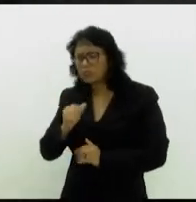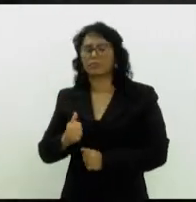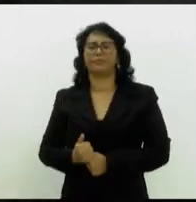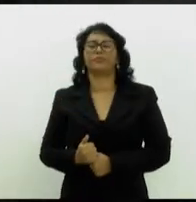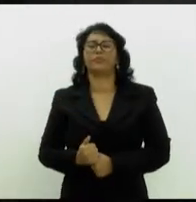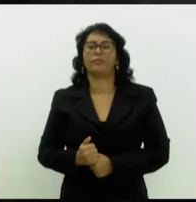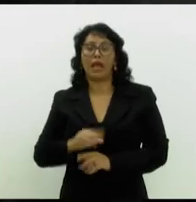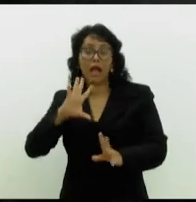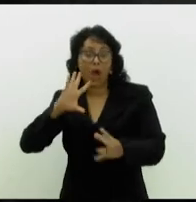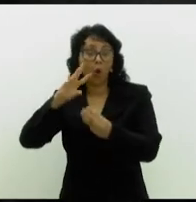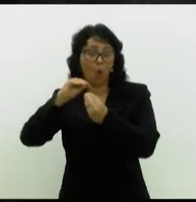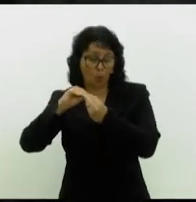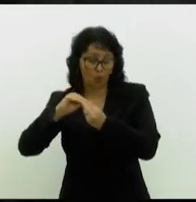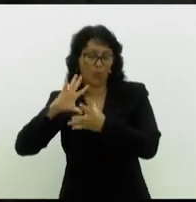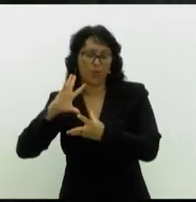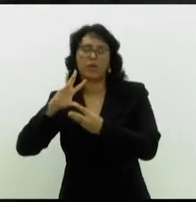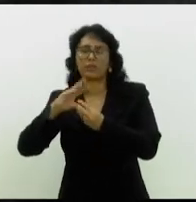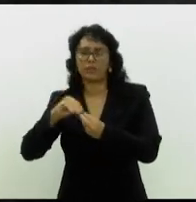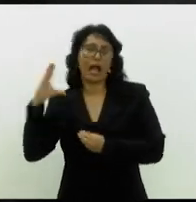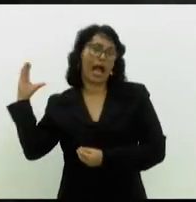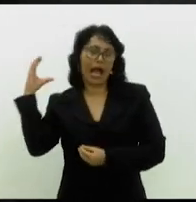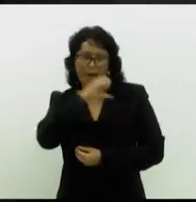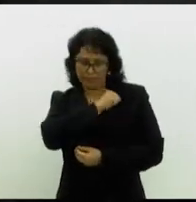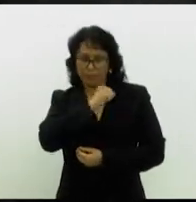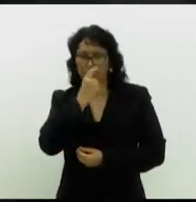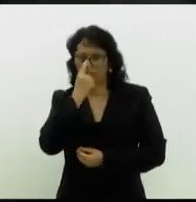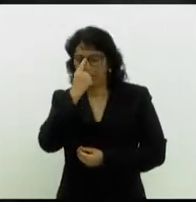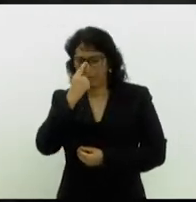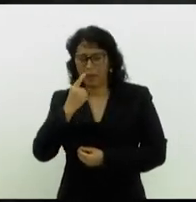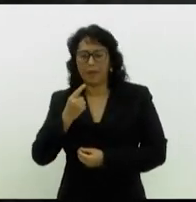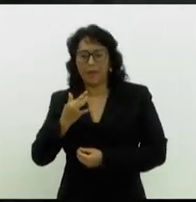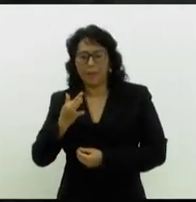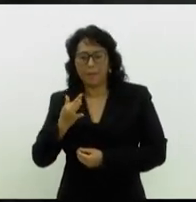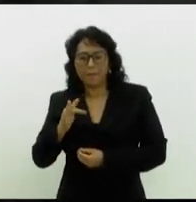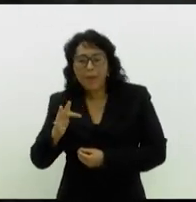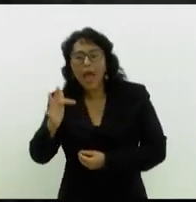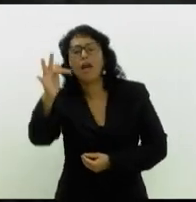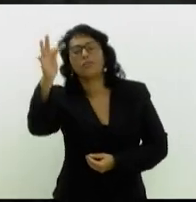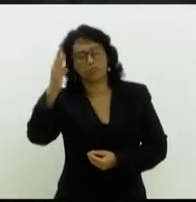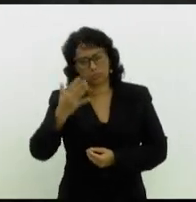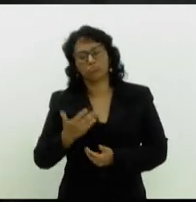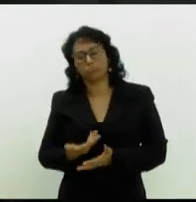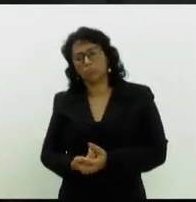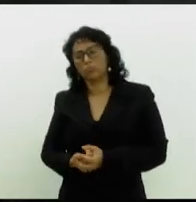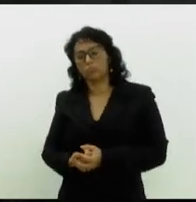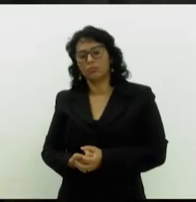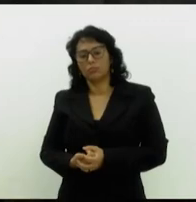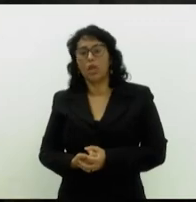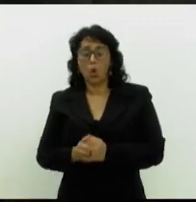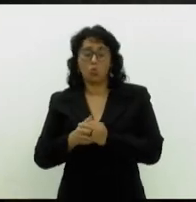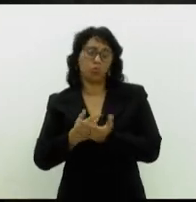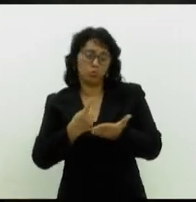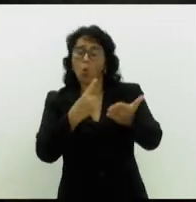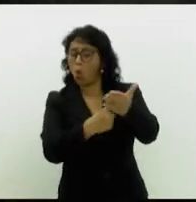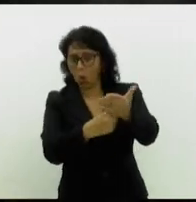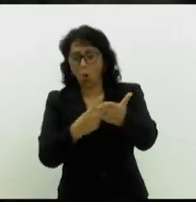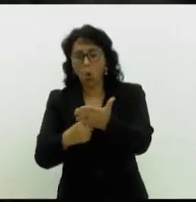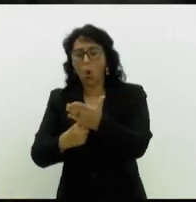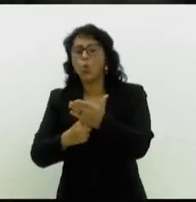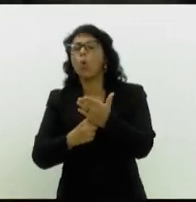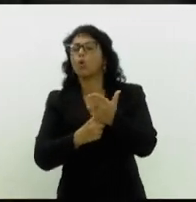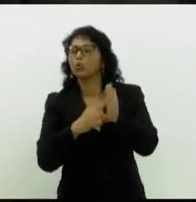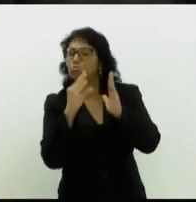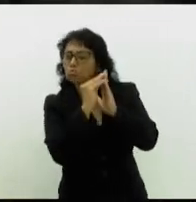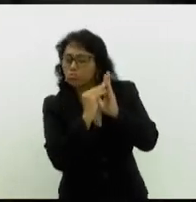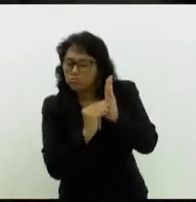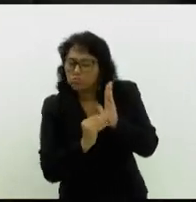e serei realmente bem breve porque não vou repetir os argumentos porque concordo com esses argumentos quero dizer